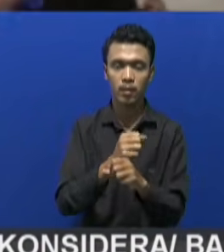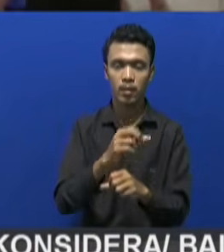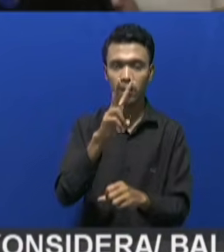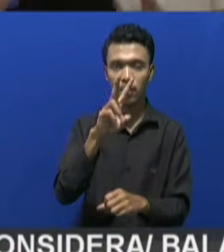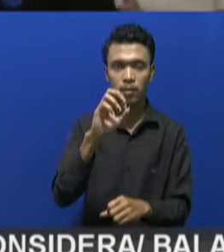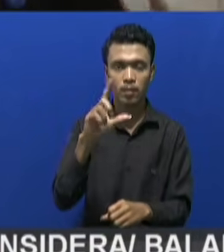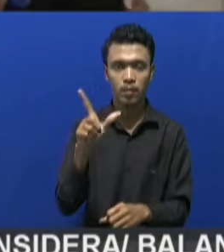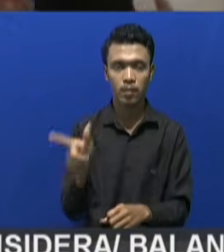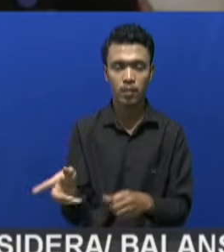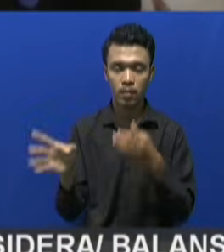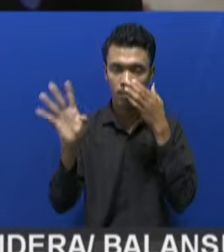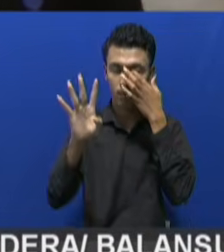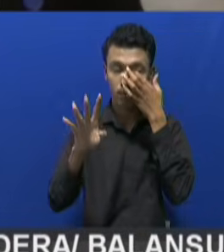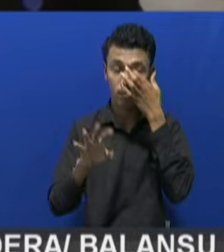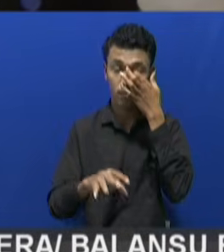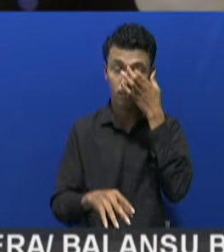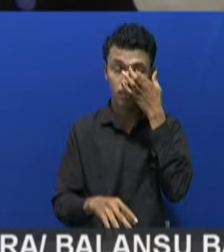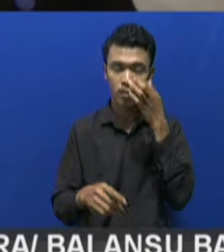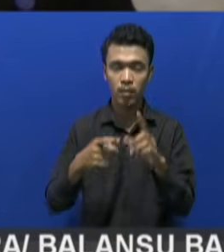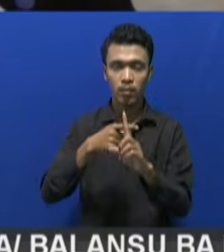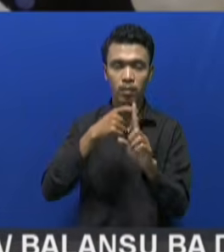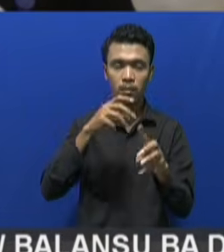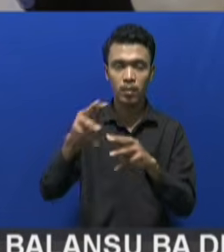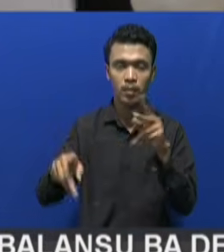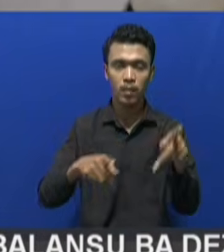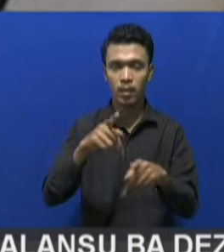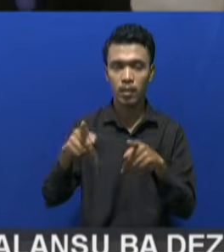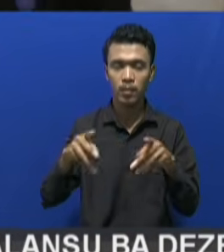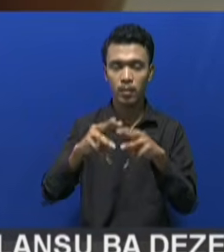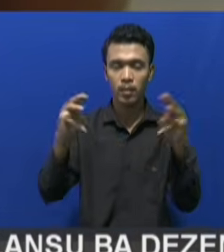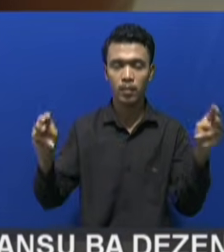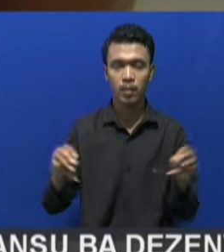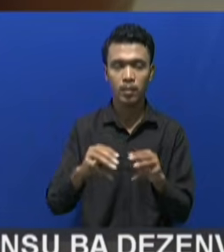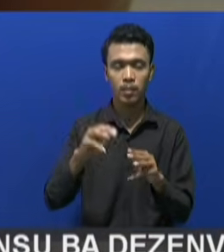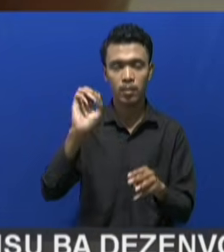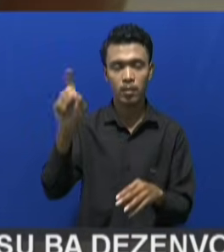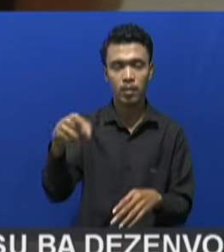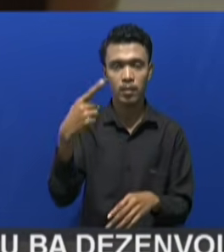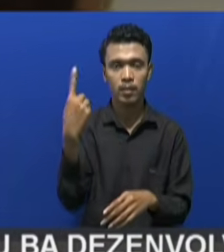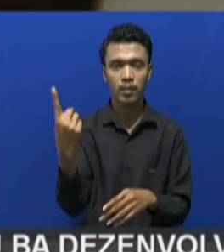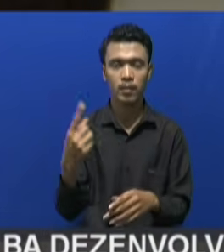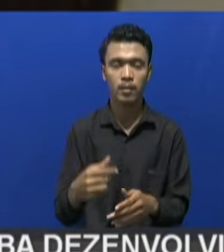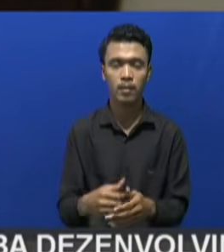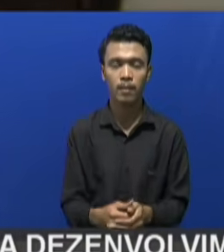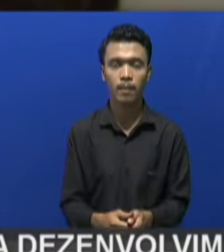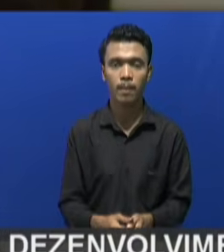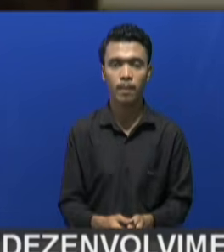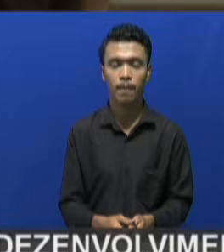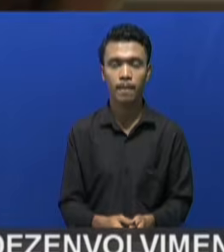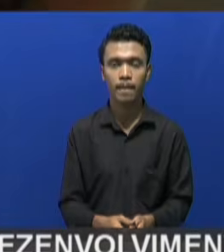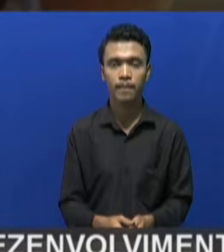2024. Para beneficiários dos municípios Sanulo Recinida. Sanulo Recinida